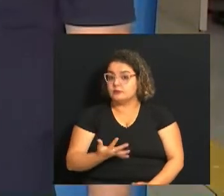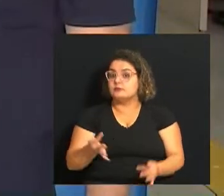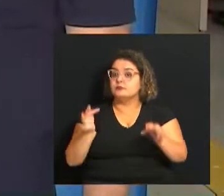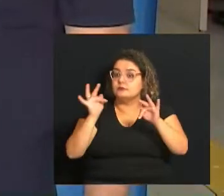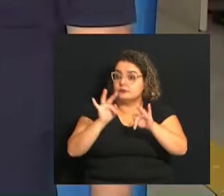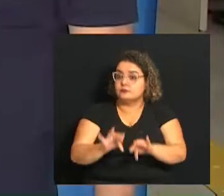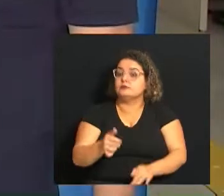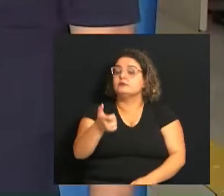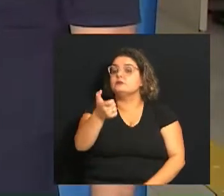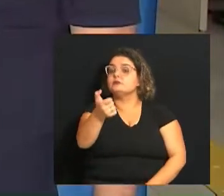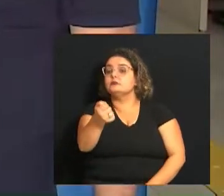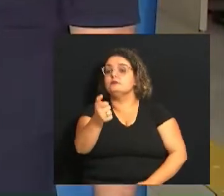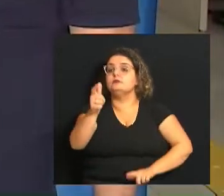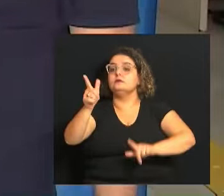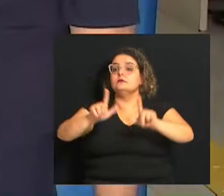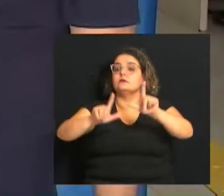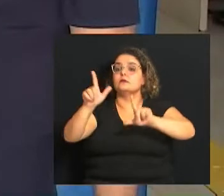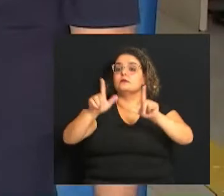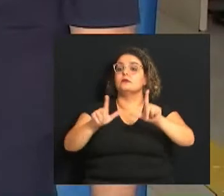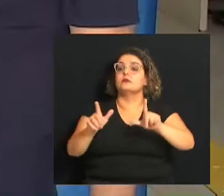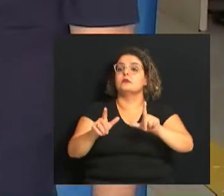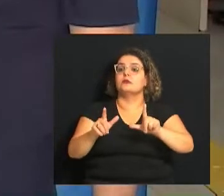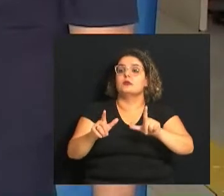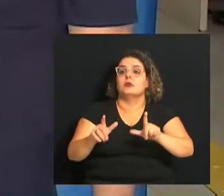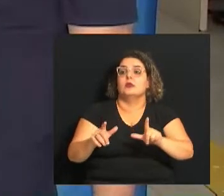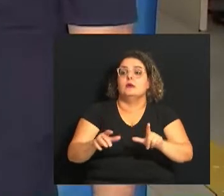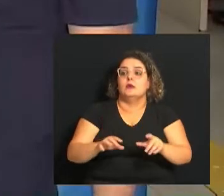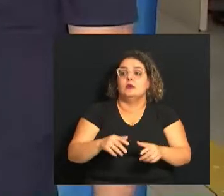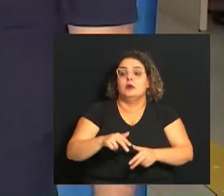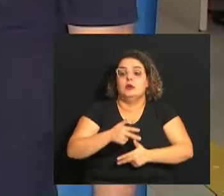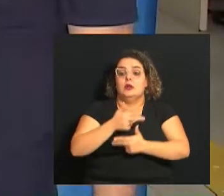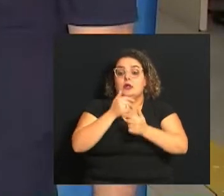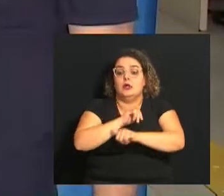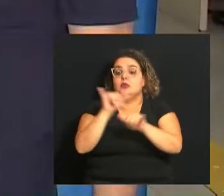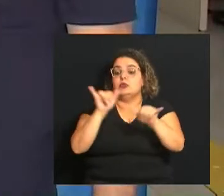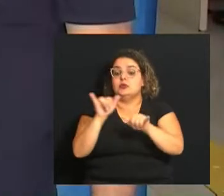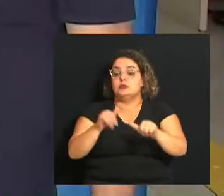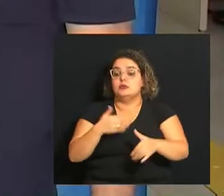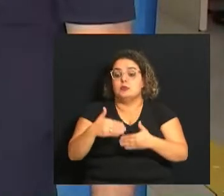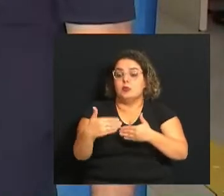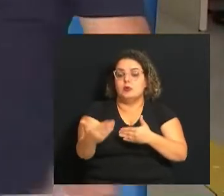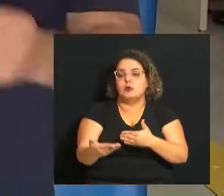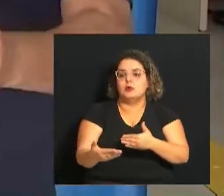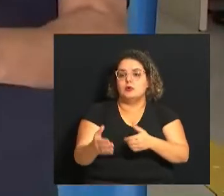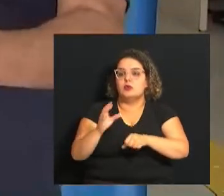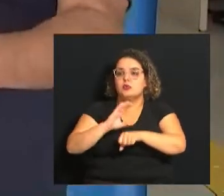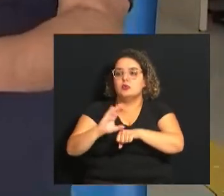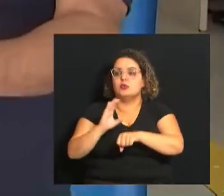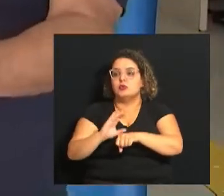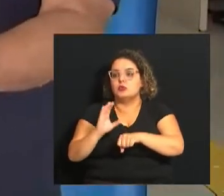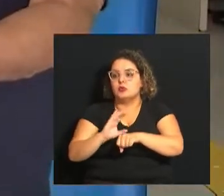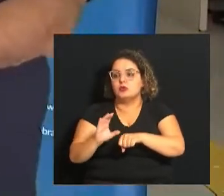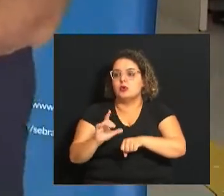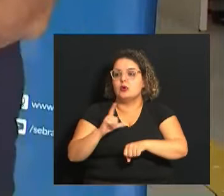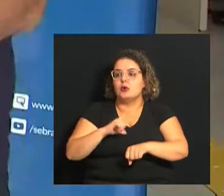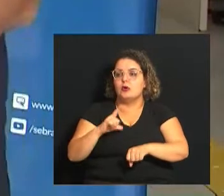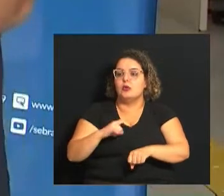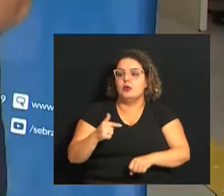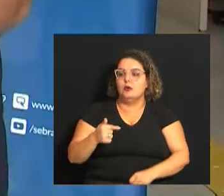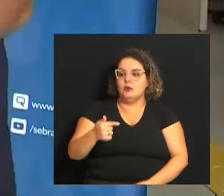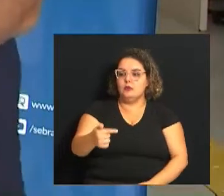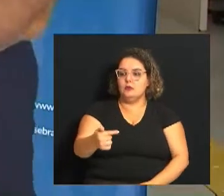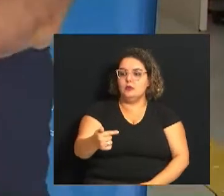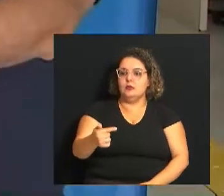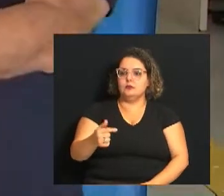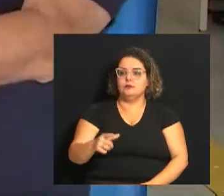TV agora, né, e pegou o bonde andando, fale para a gente rapidinho, então, os cursos que vão ter aí na semana. Então, vamos lá, pessoal.